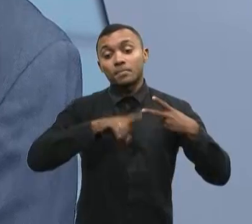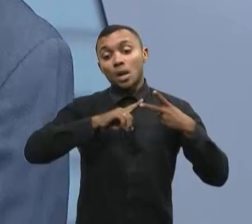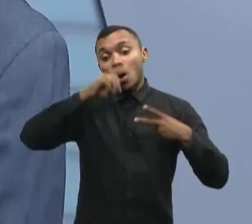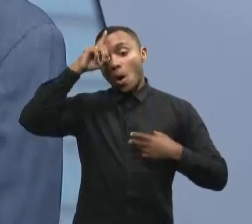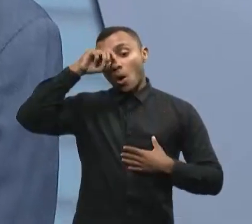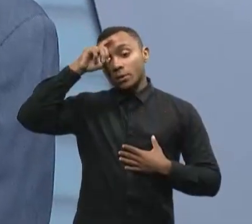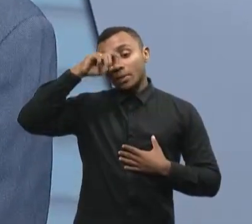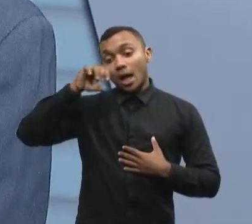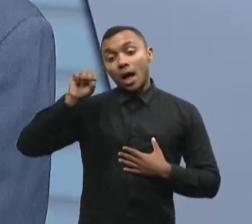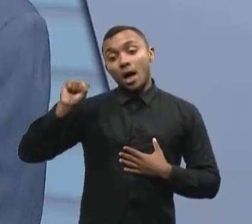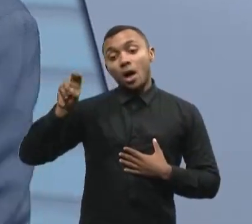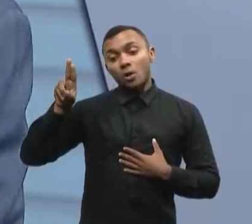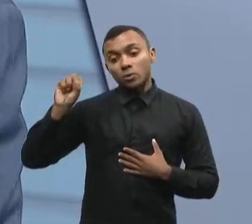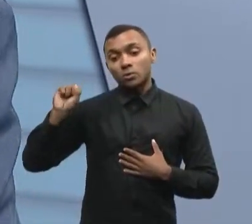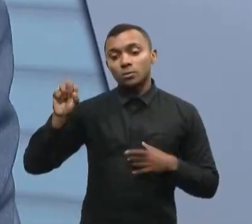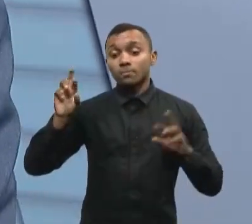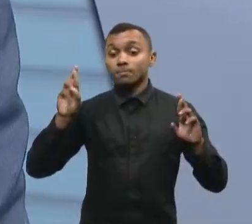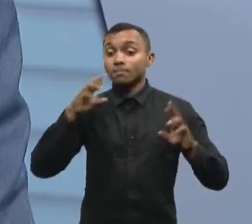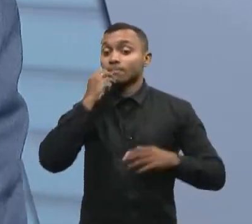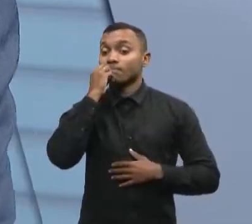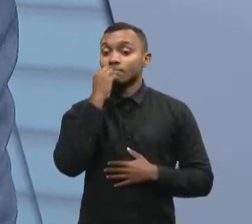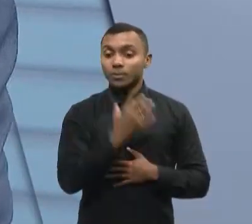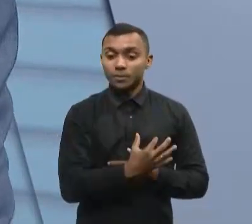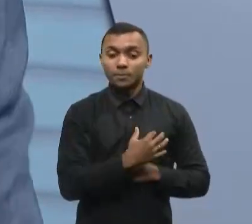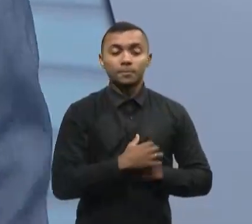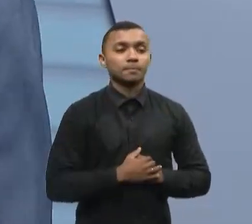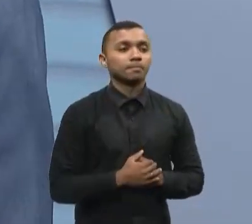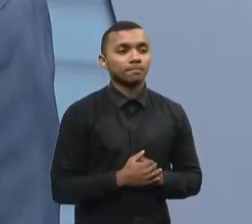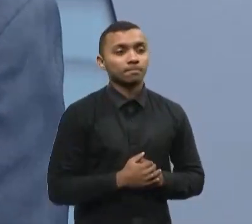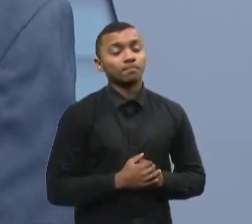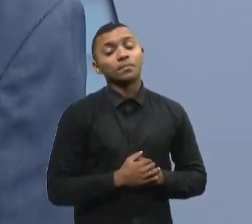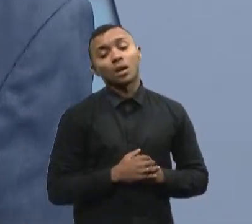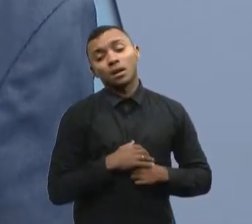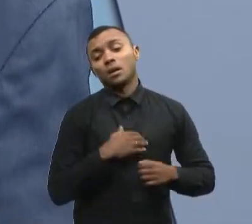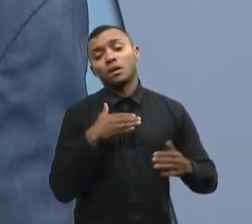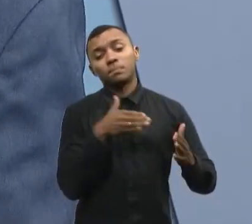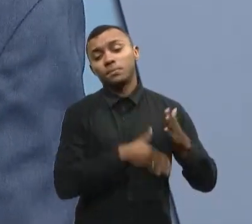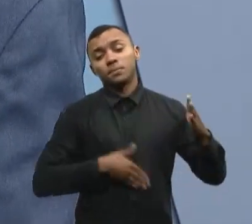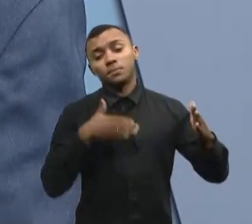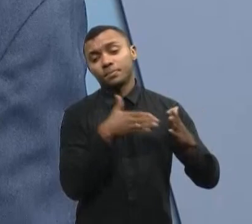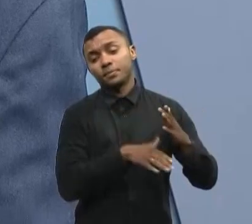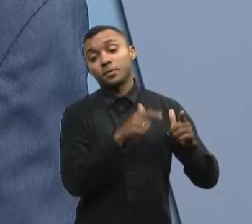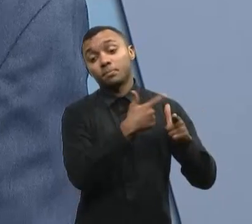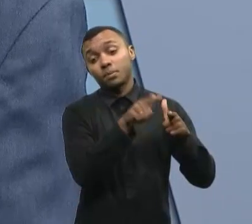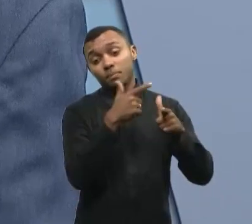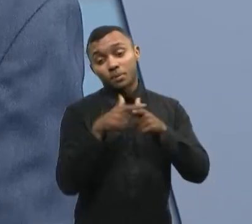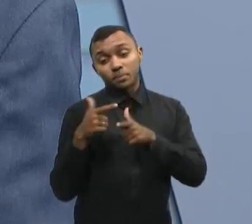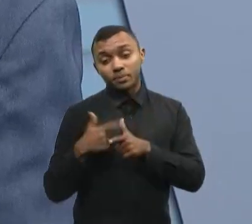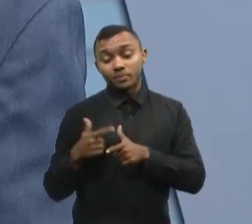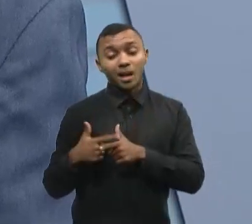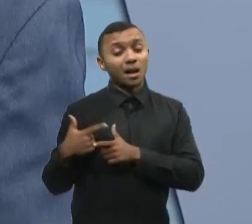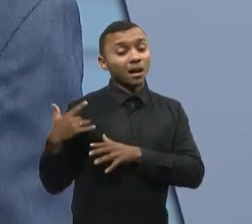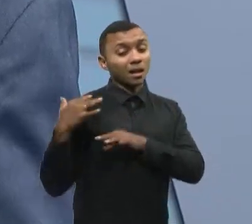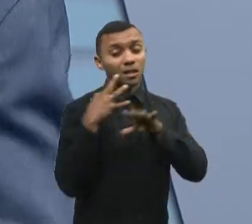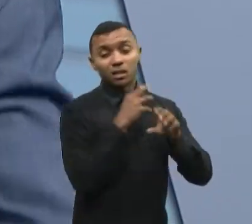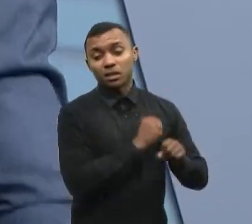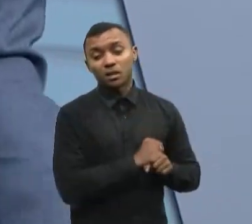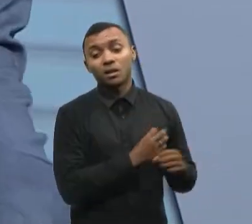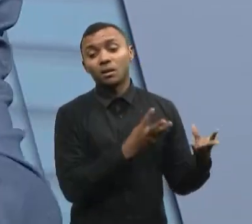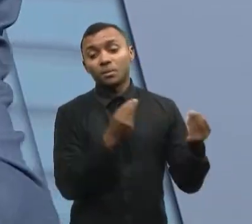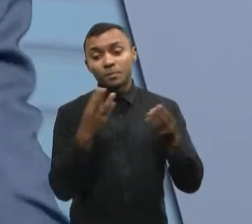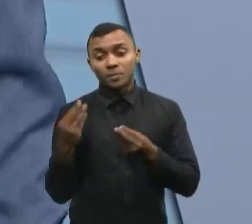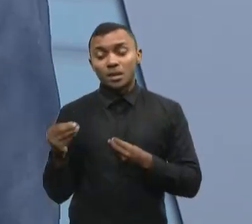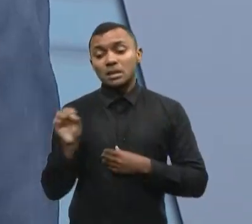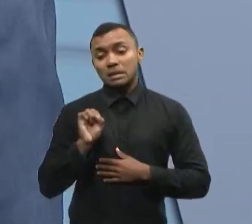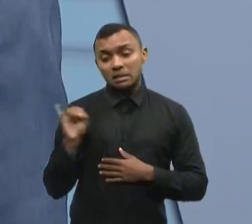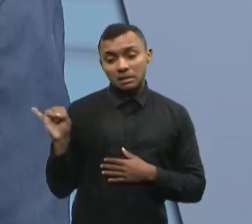que ele existe, mas, infelizmente, ainda tem muitos problemas para ser um sistema único que